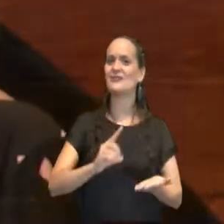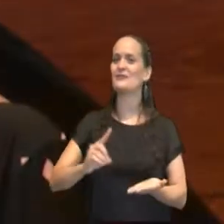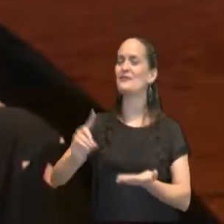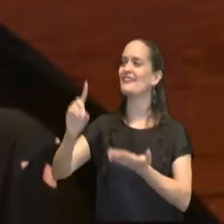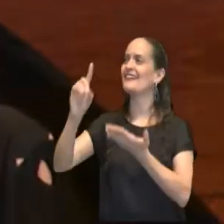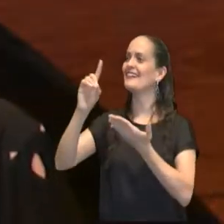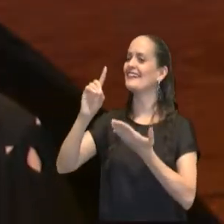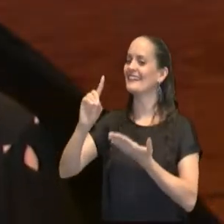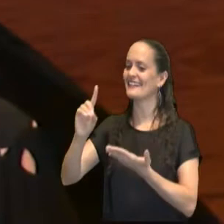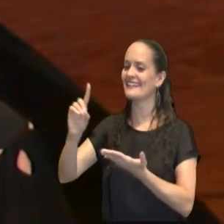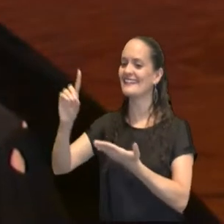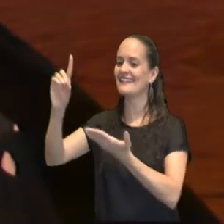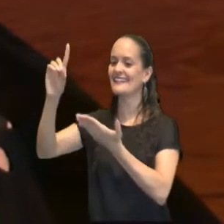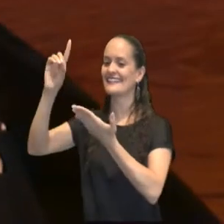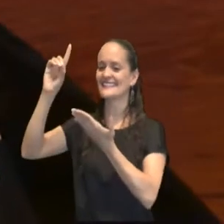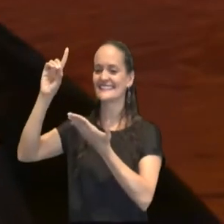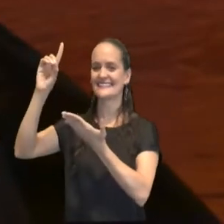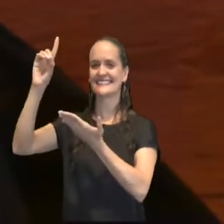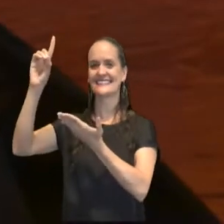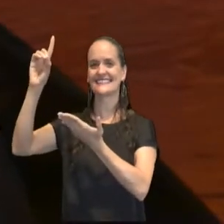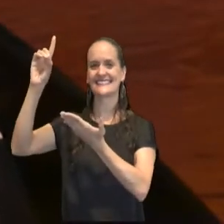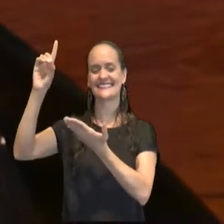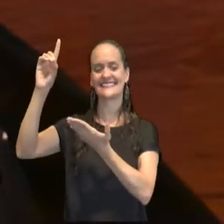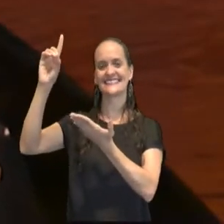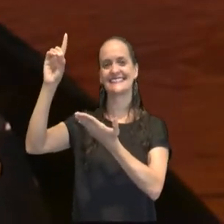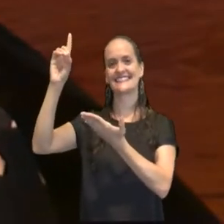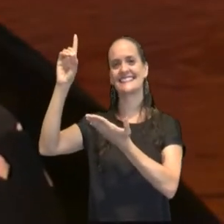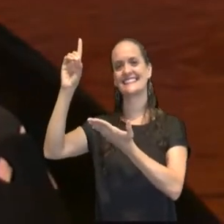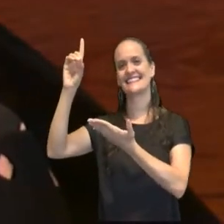dedicar o meu lar a Ti.